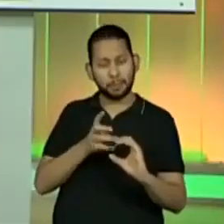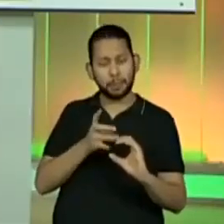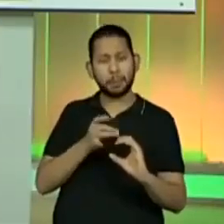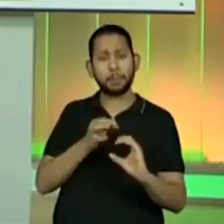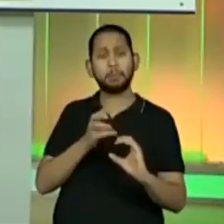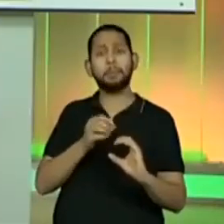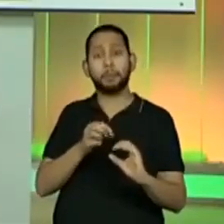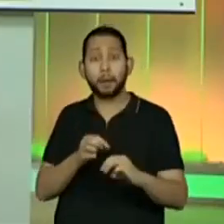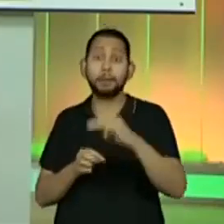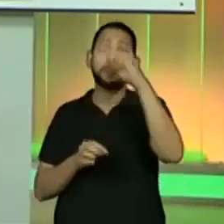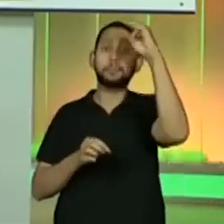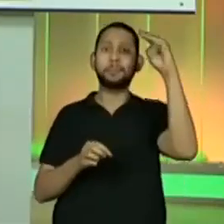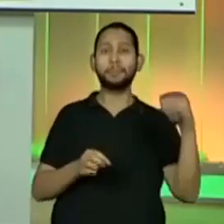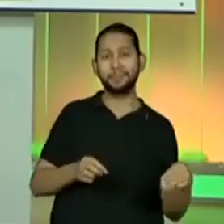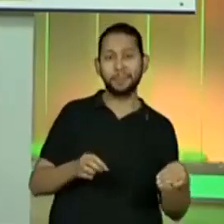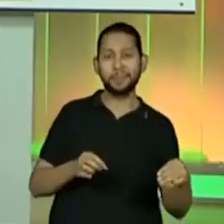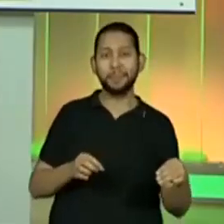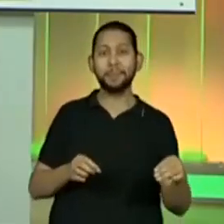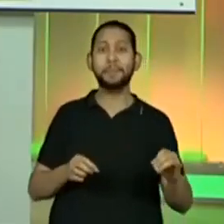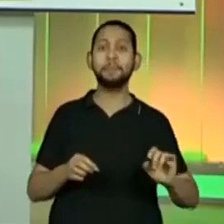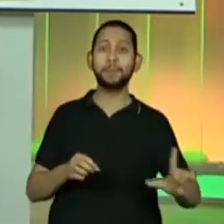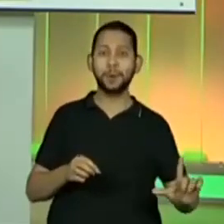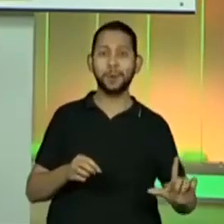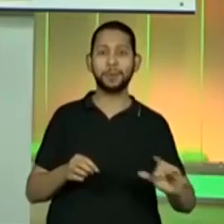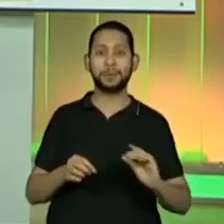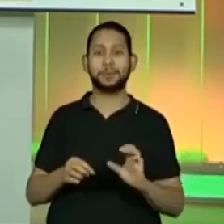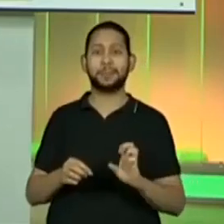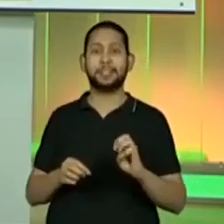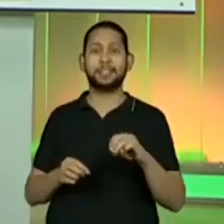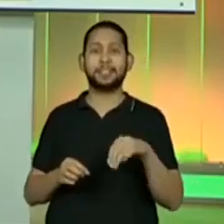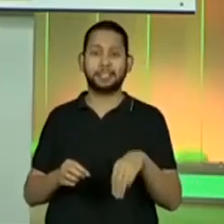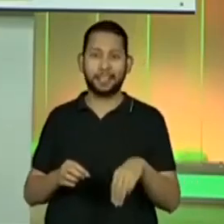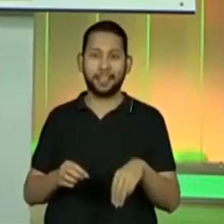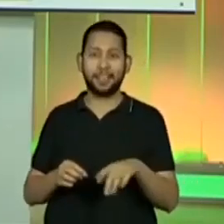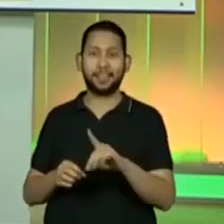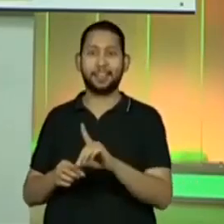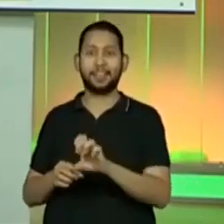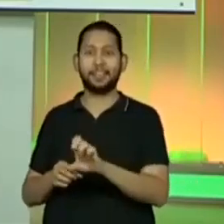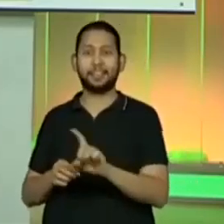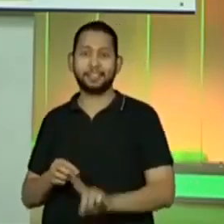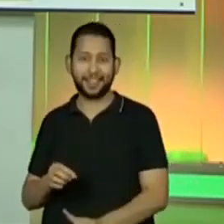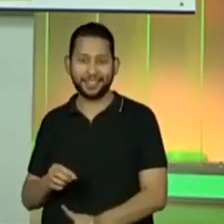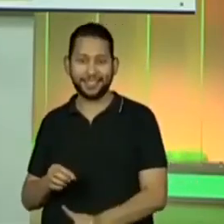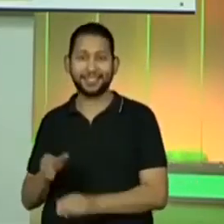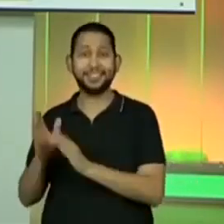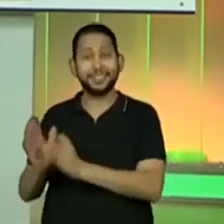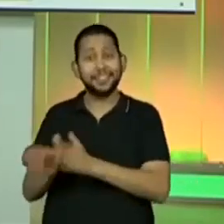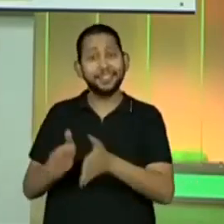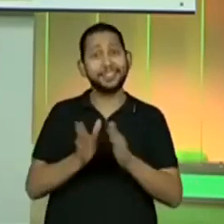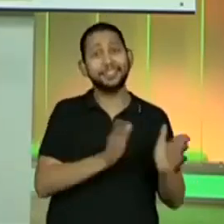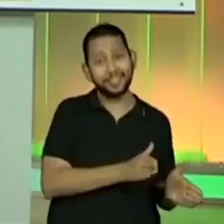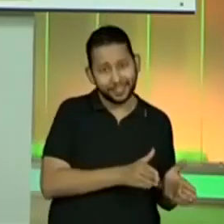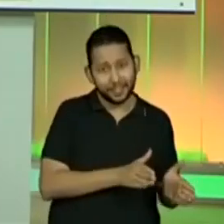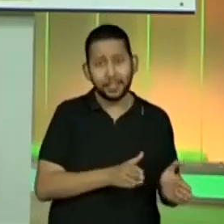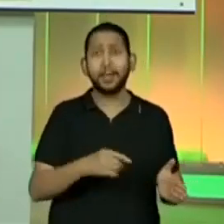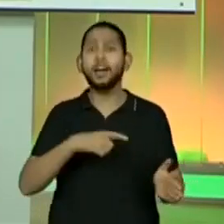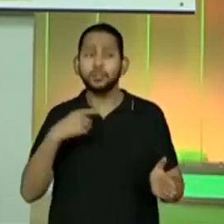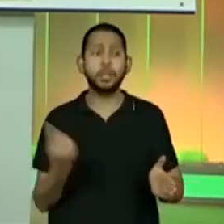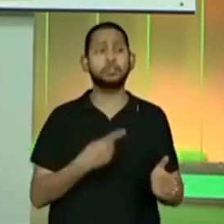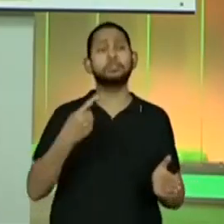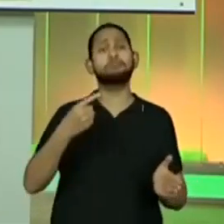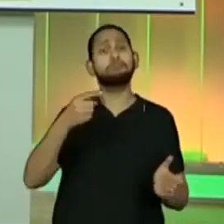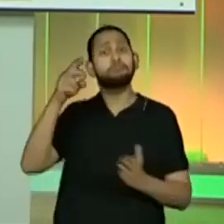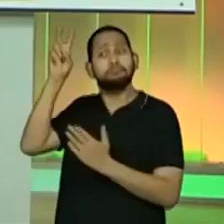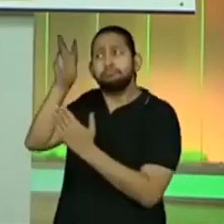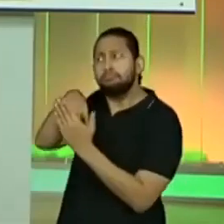inclusive, você leia e compreenda melhor os números, os numerais bem grandes que nós escrevemos ou estão nos textos